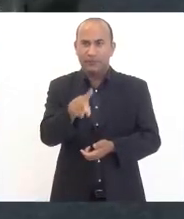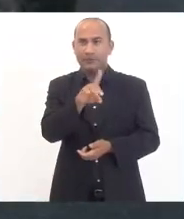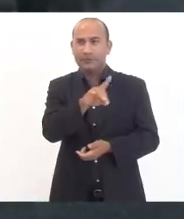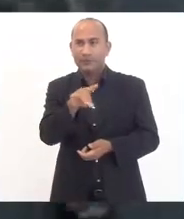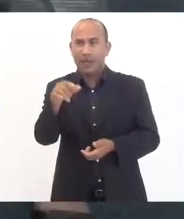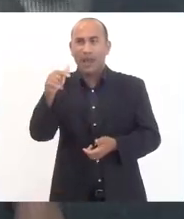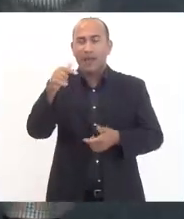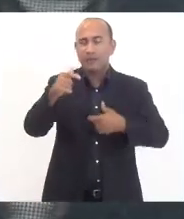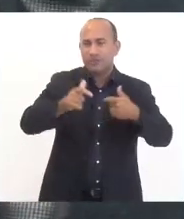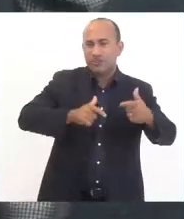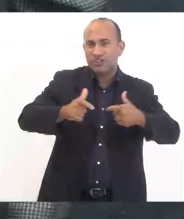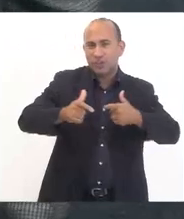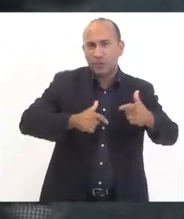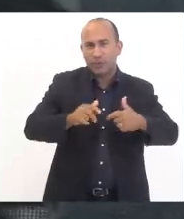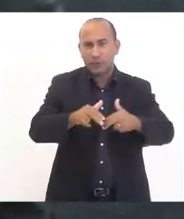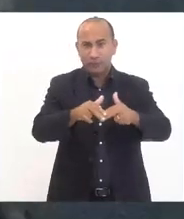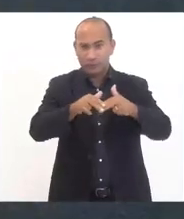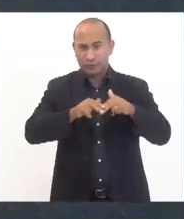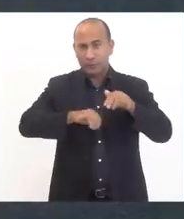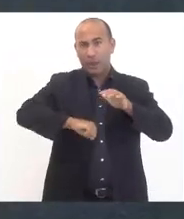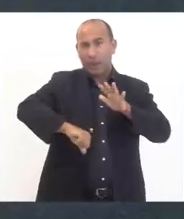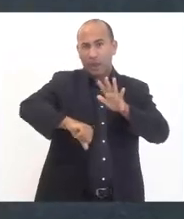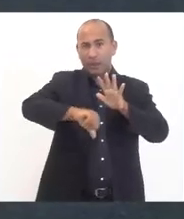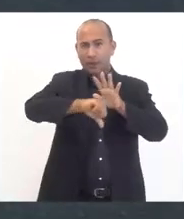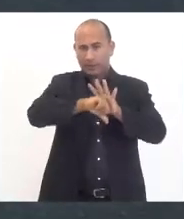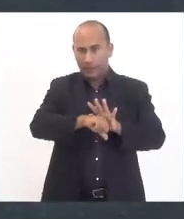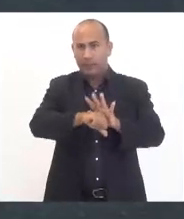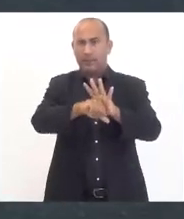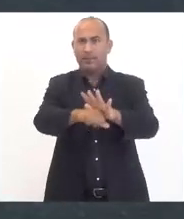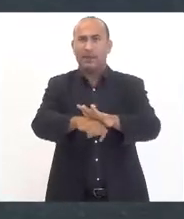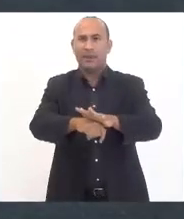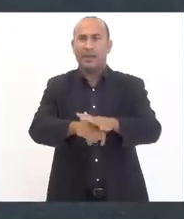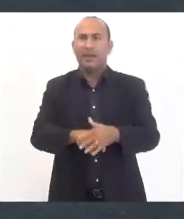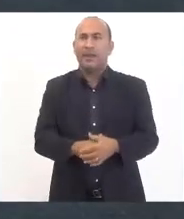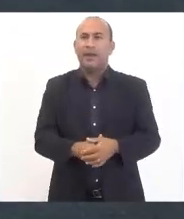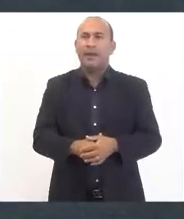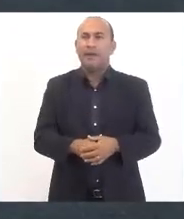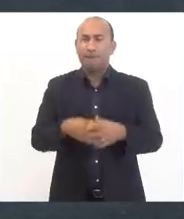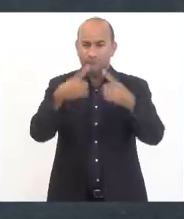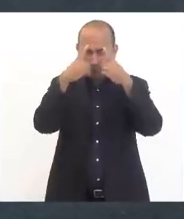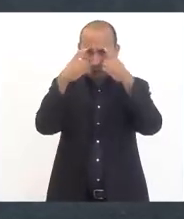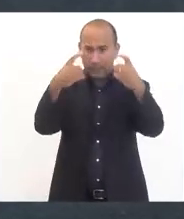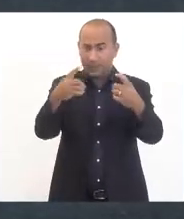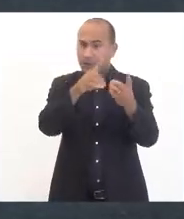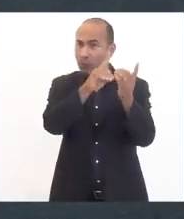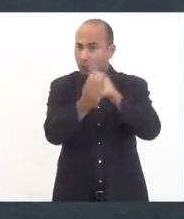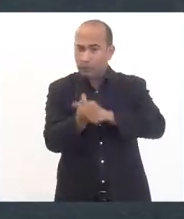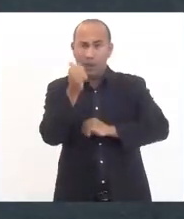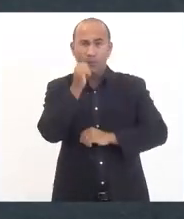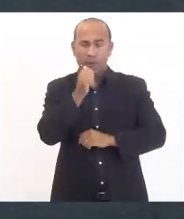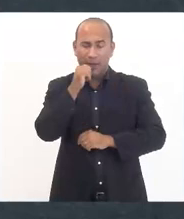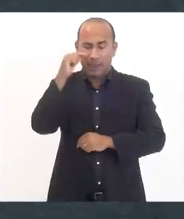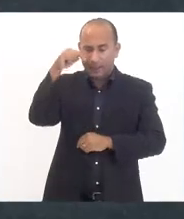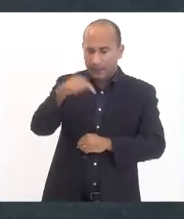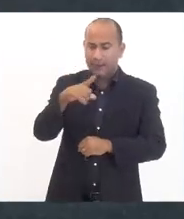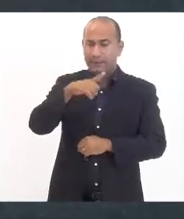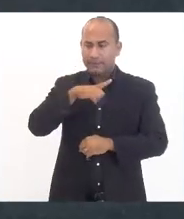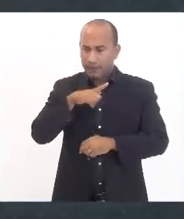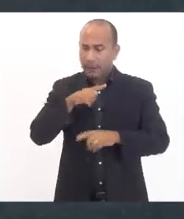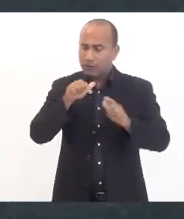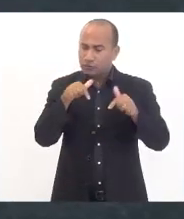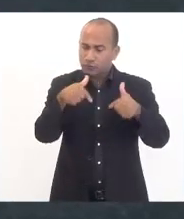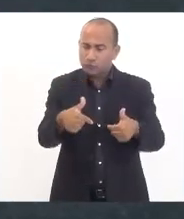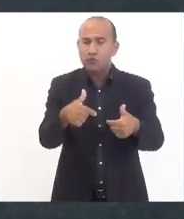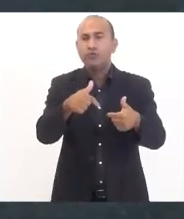pela eliminação da violência contra a mulher. E essa casa tem se dedicado a esse tema,